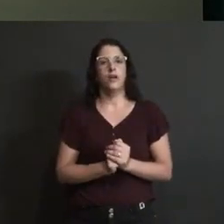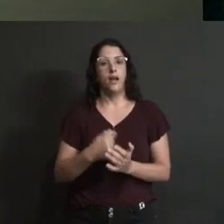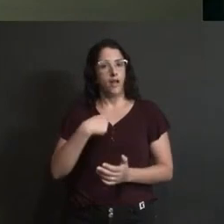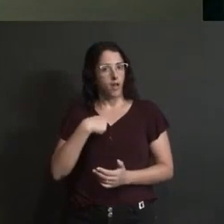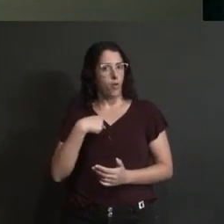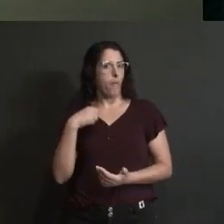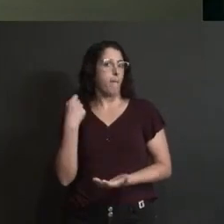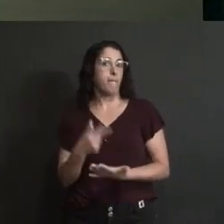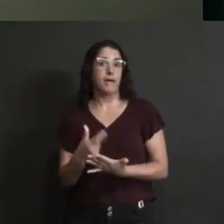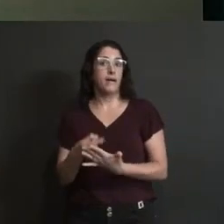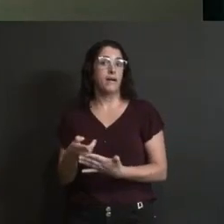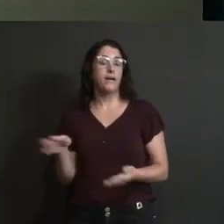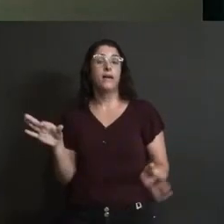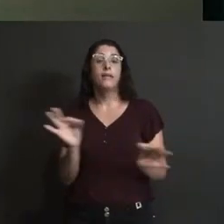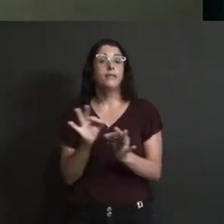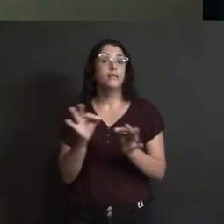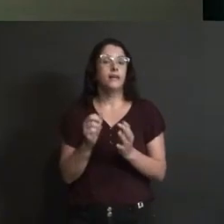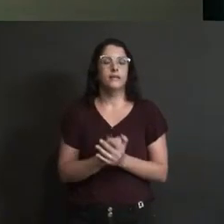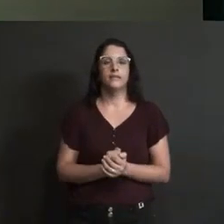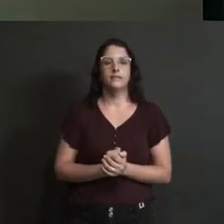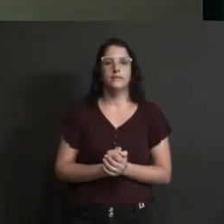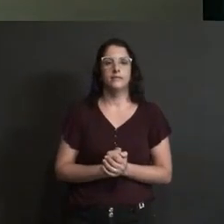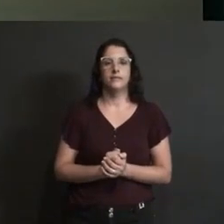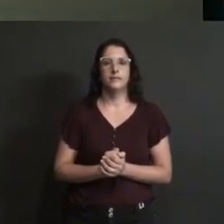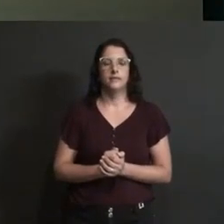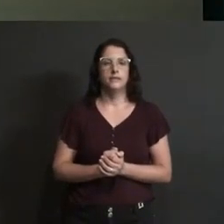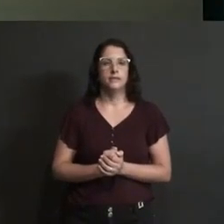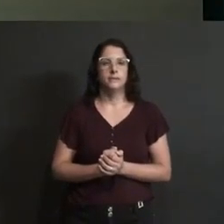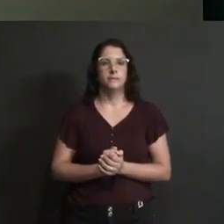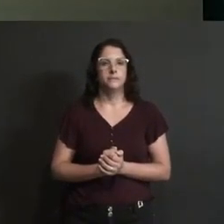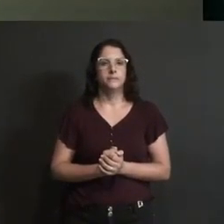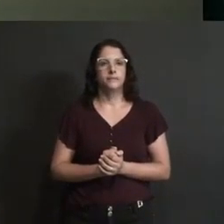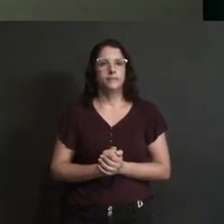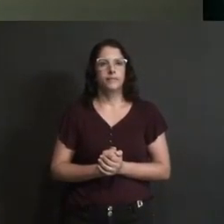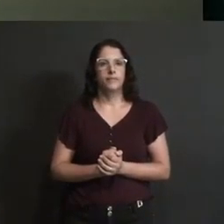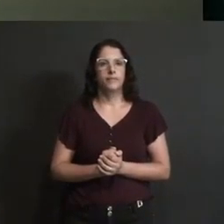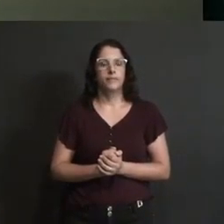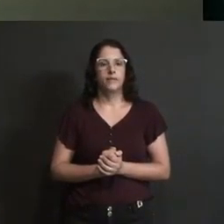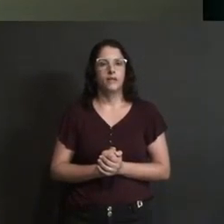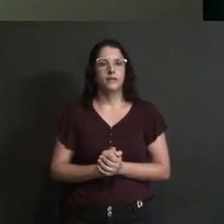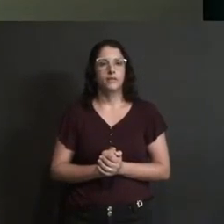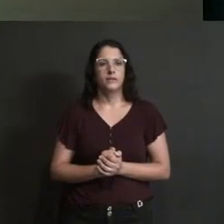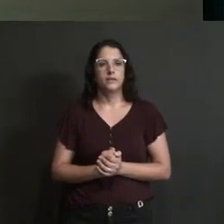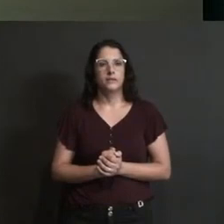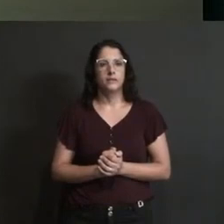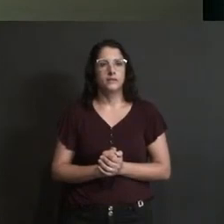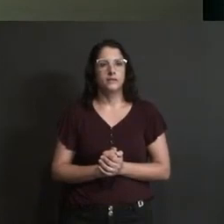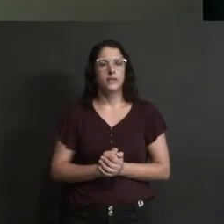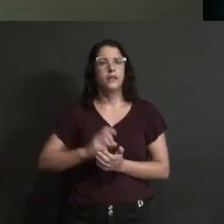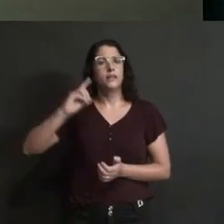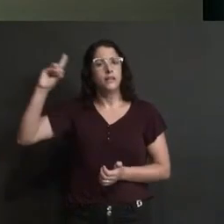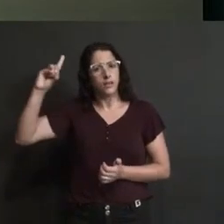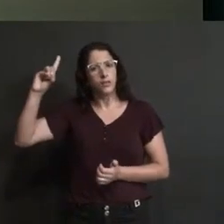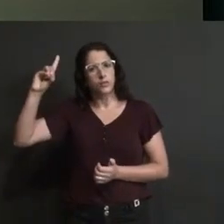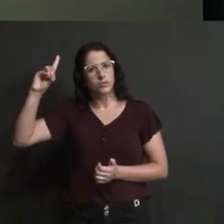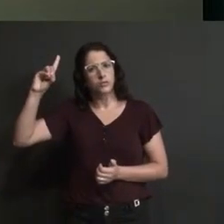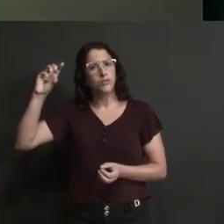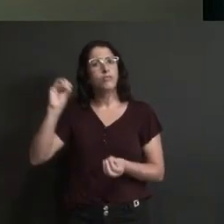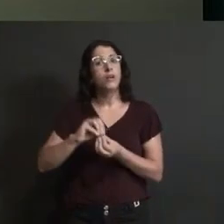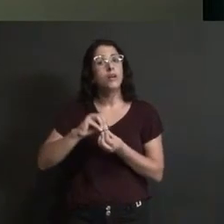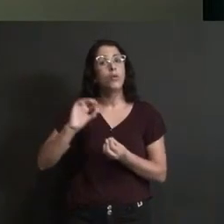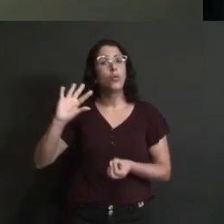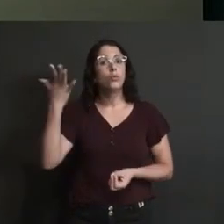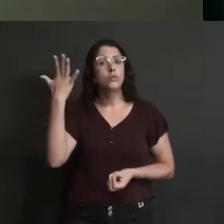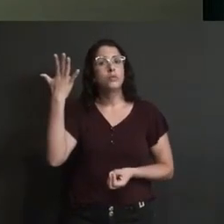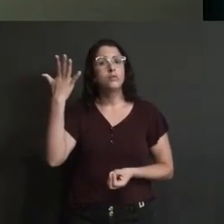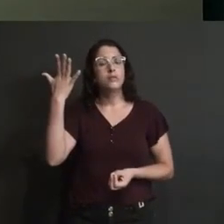É, que coisa tremenda. Deus está cumprindo algo que ele disse na sua cara. Você não está vendo,